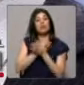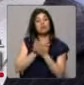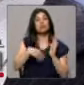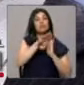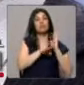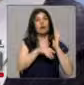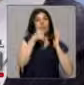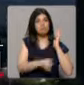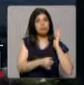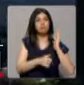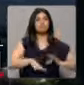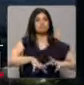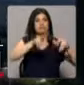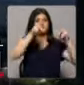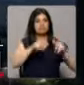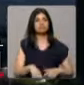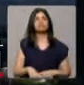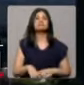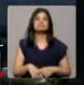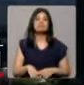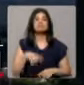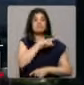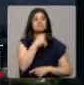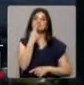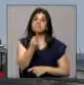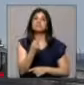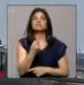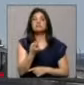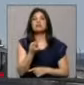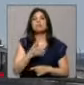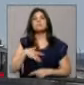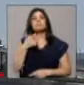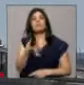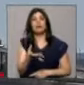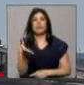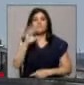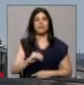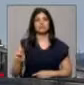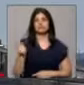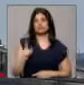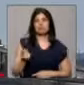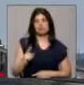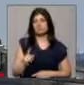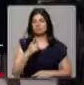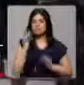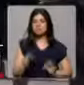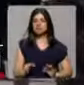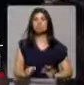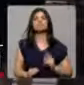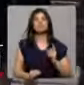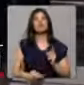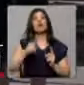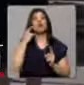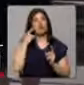e assistência. De fora fica, segundo o comissário, qualquer novo perdão. Para já, logo depois da votação de quarta-feira no